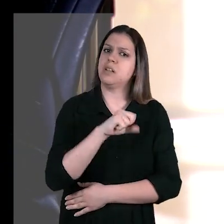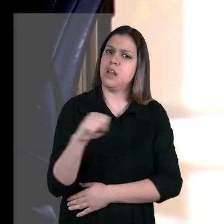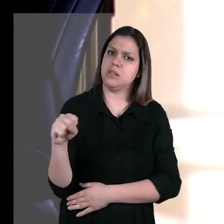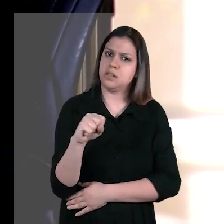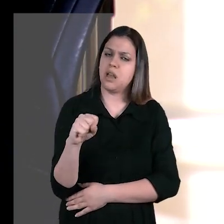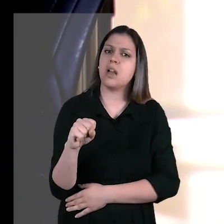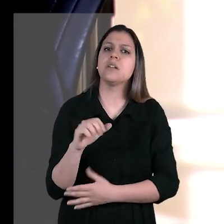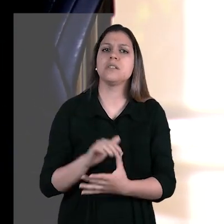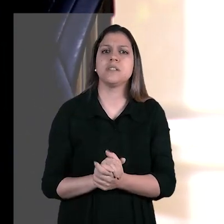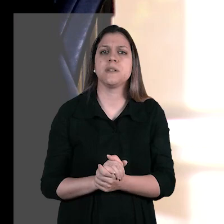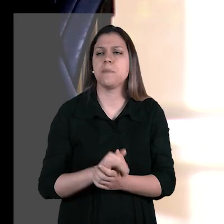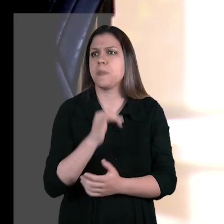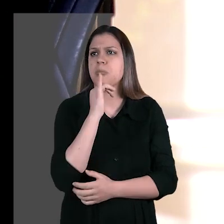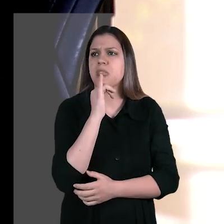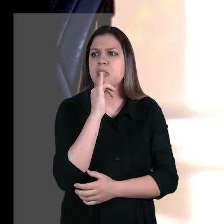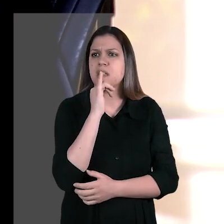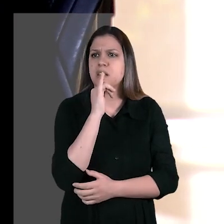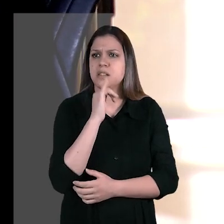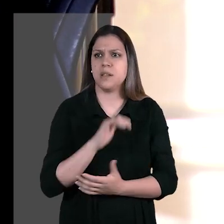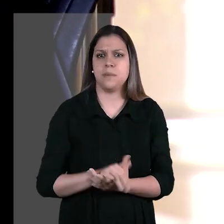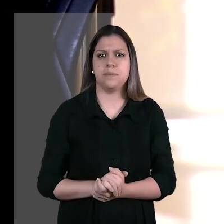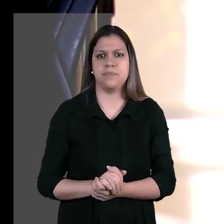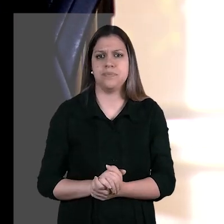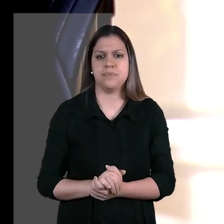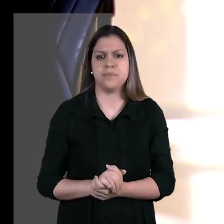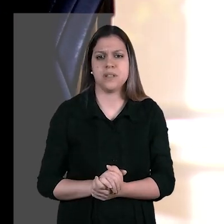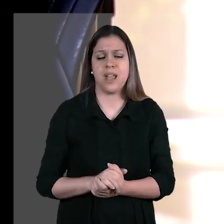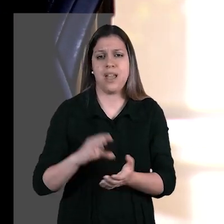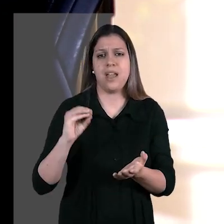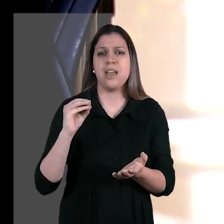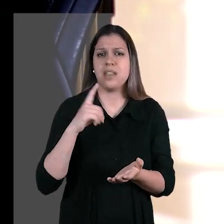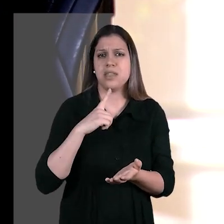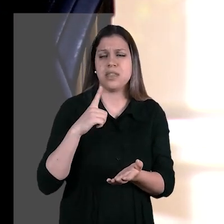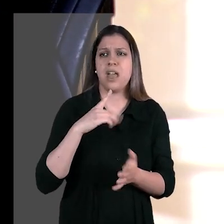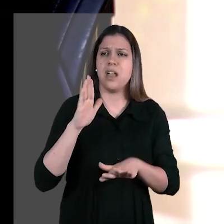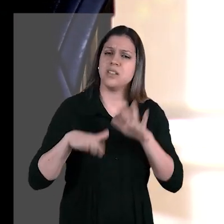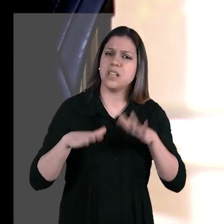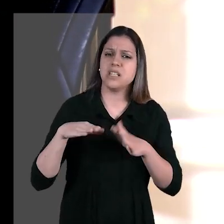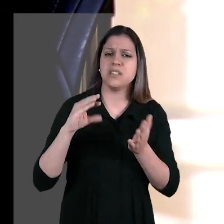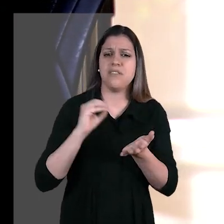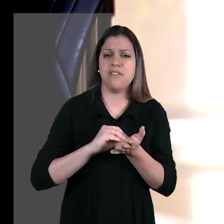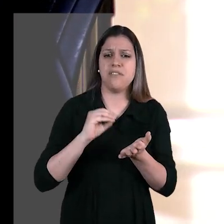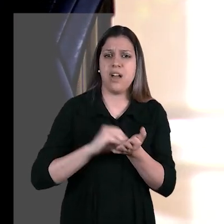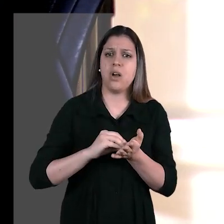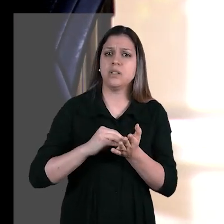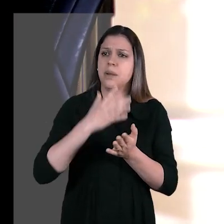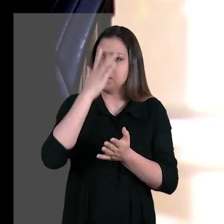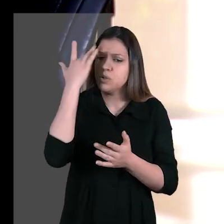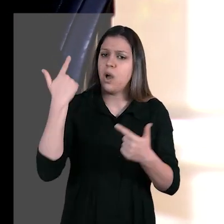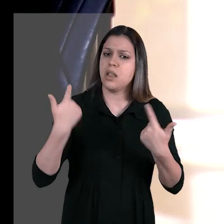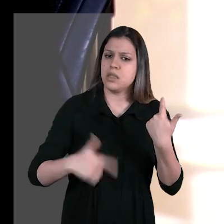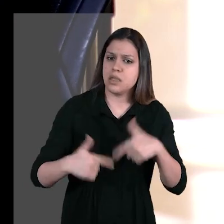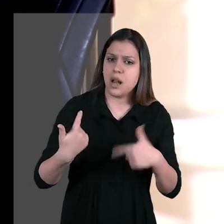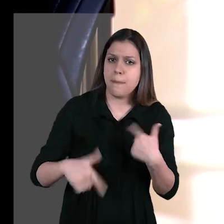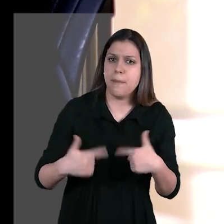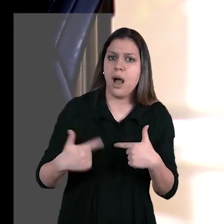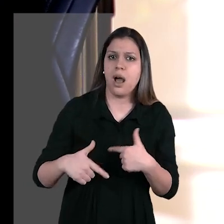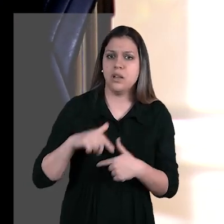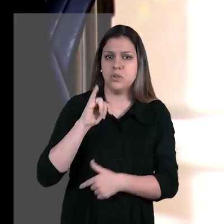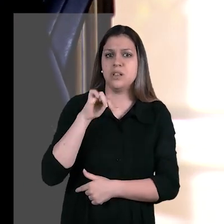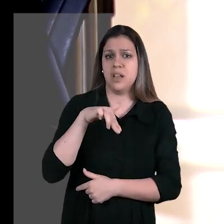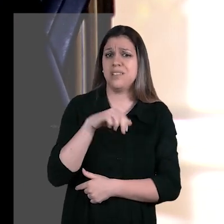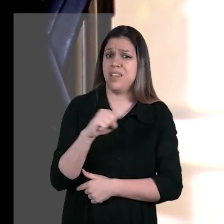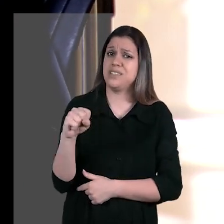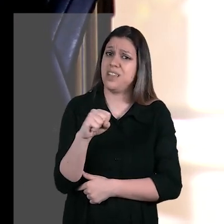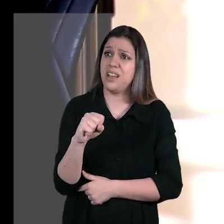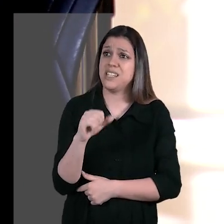essa data, vamos supor que por conta, né, da falta de pessoal que o INSS tem, vamos supor que saísse o ano que vem, porque isso